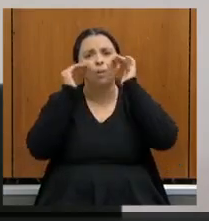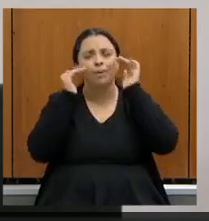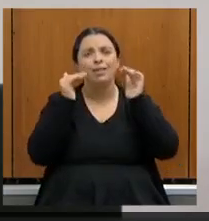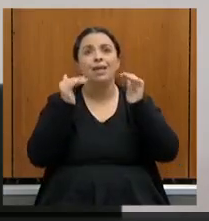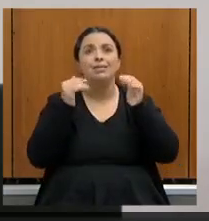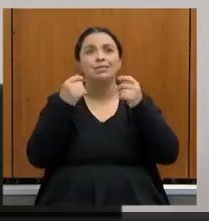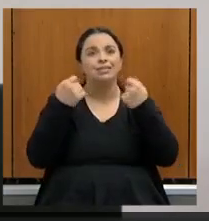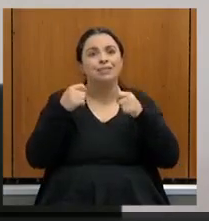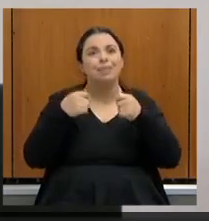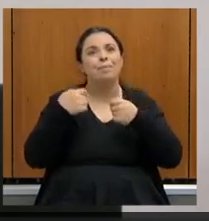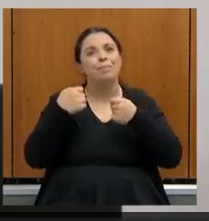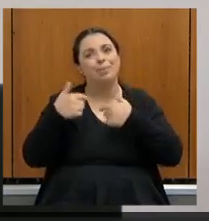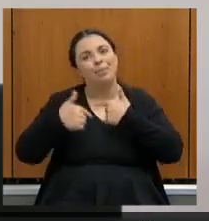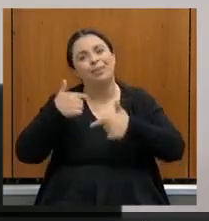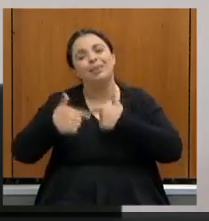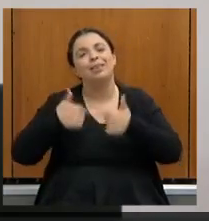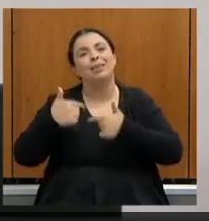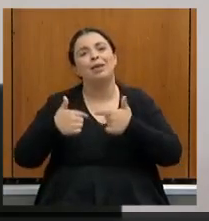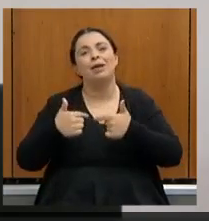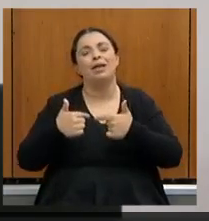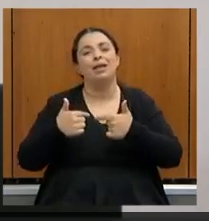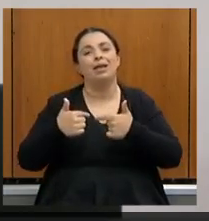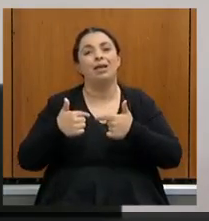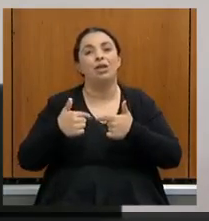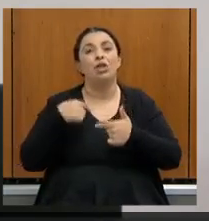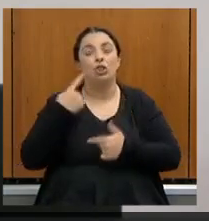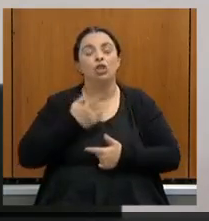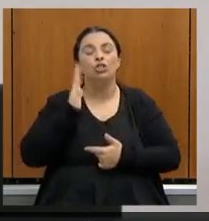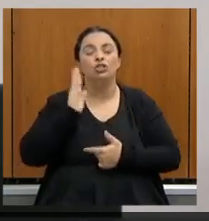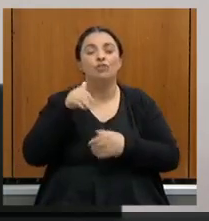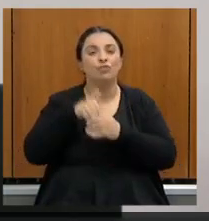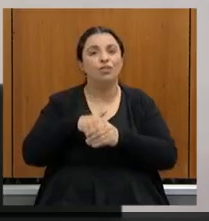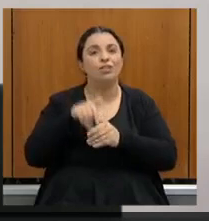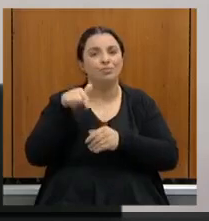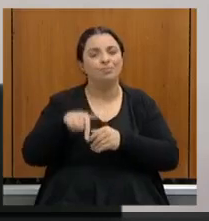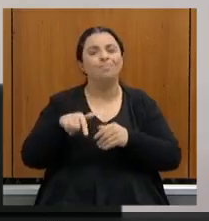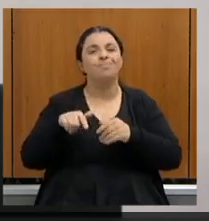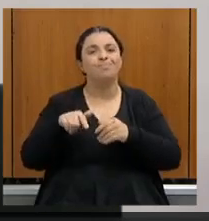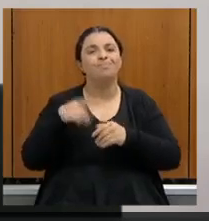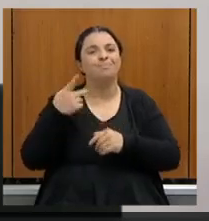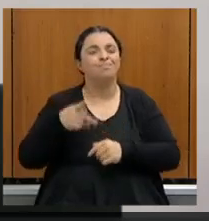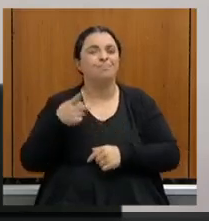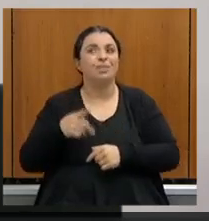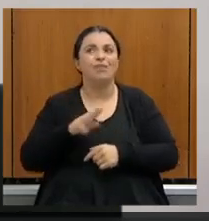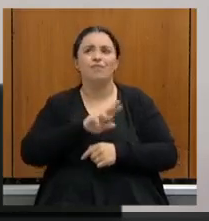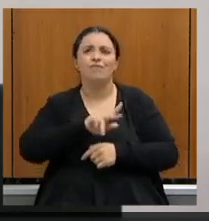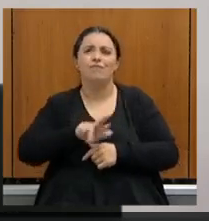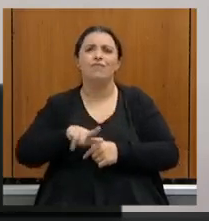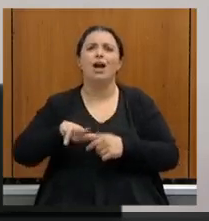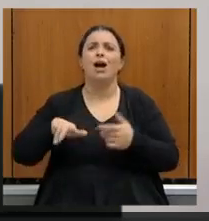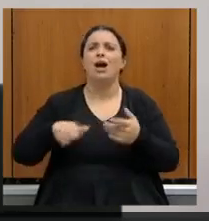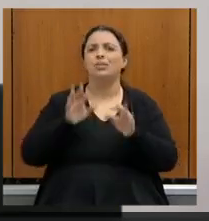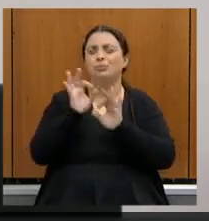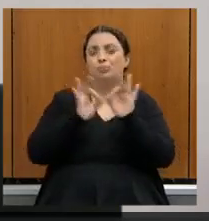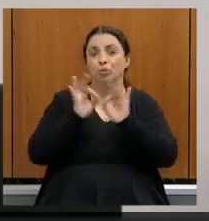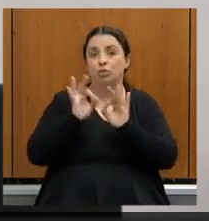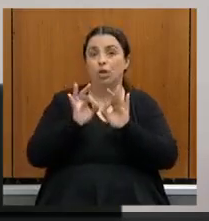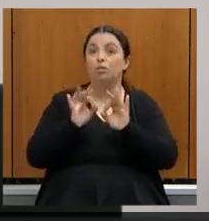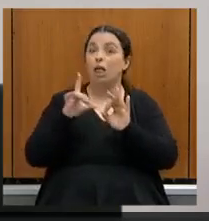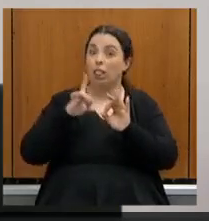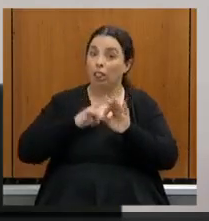tem procurado trabalhar já votamos nesta casa inúmeros projetos mesmo em meio da pandemia